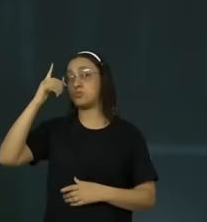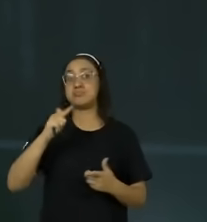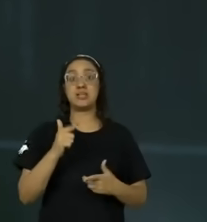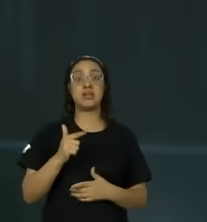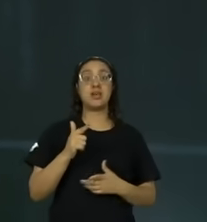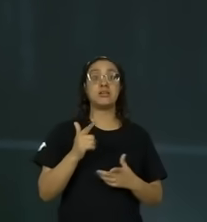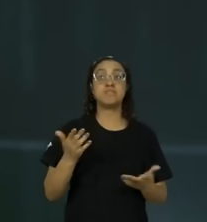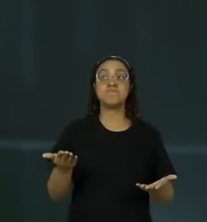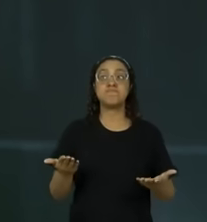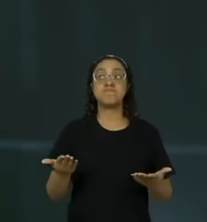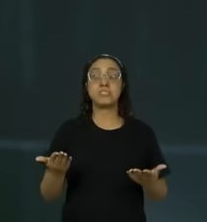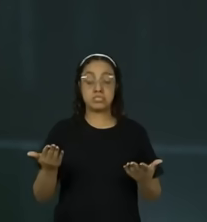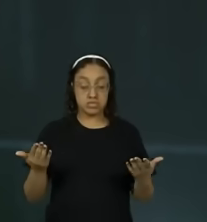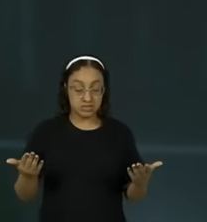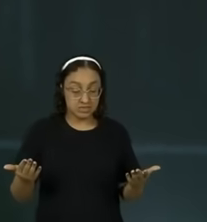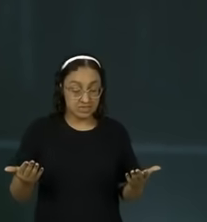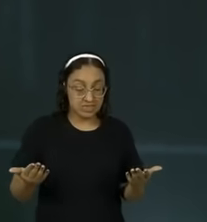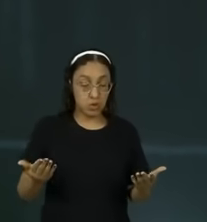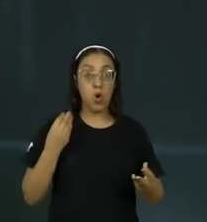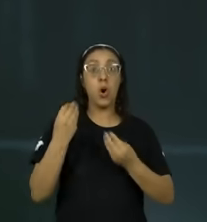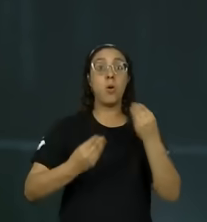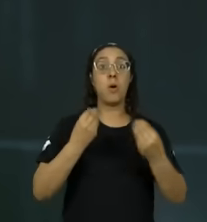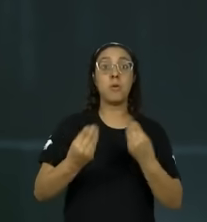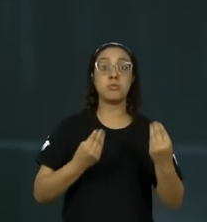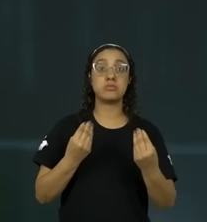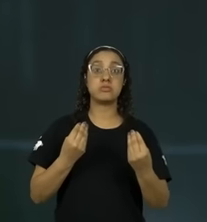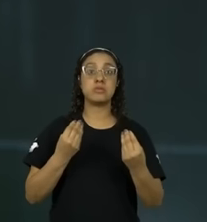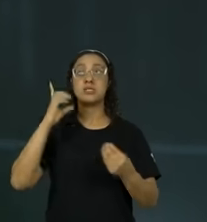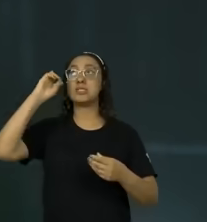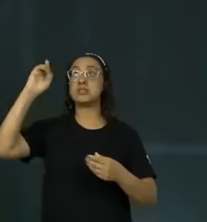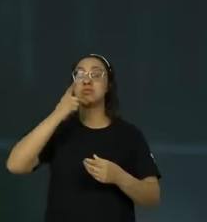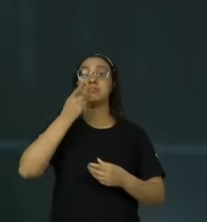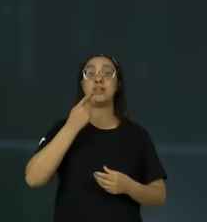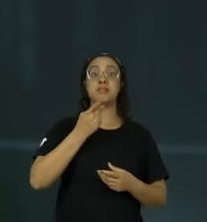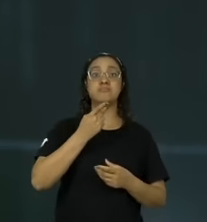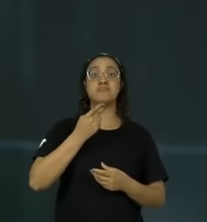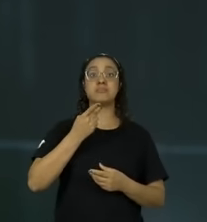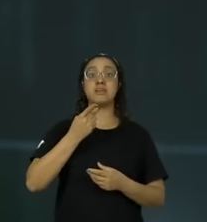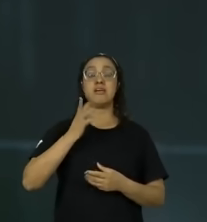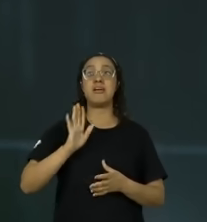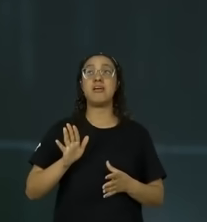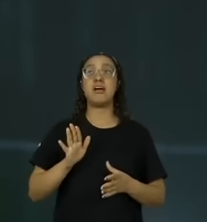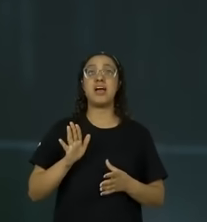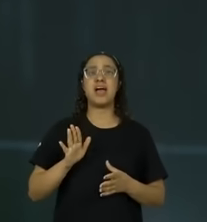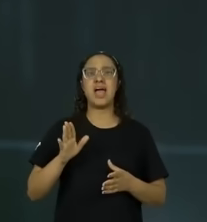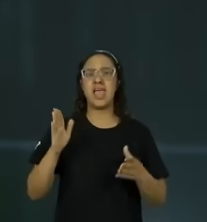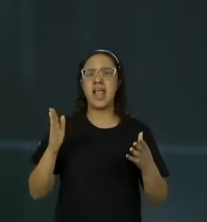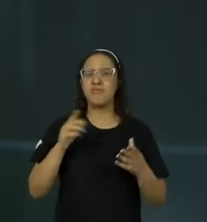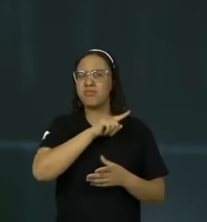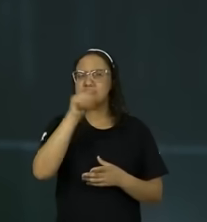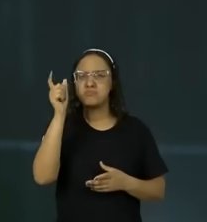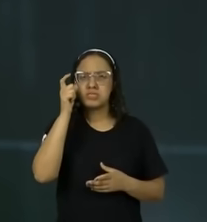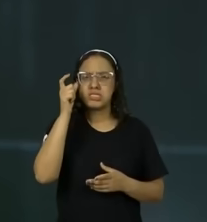eles estavam ali usados pelo inimigo, ou usados por Deus, sei lá por quê, mas eles estavam ali porque, tramando, porque é um sonho. Cada pessoa que está aqui nesse culto